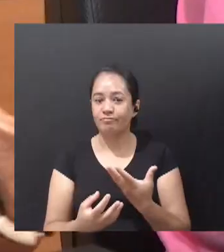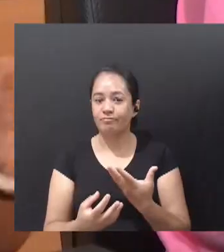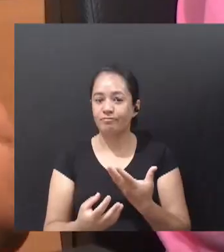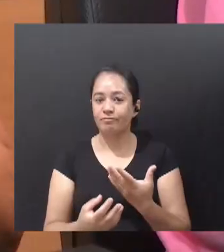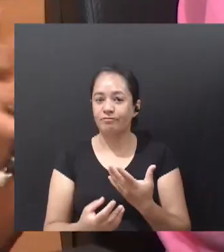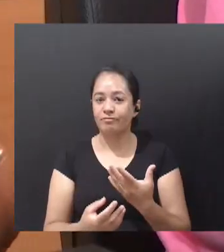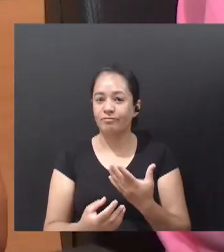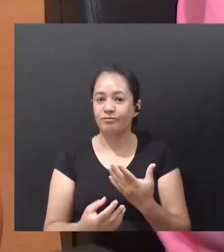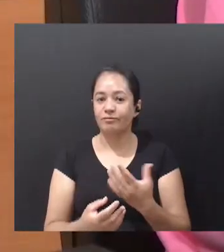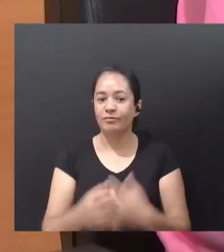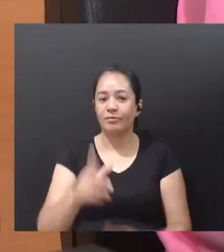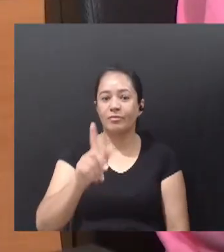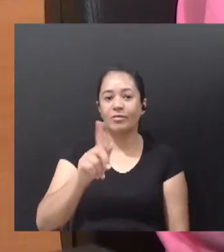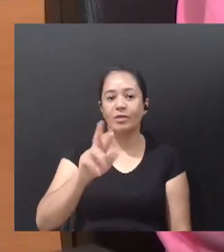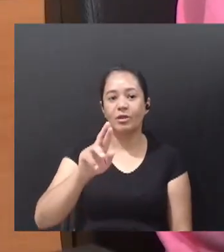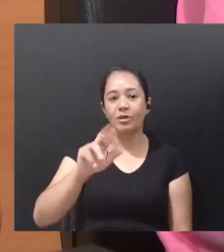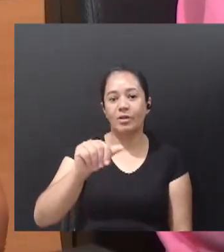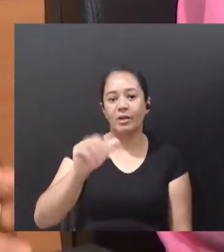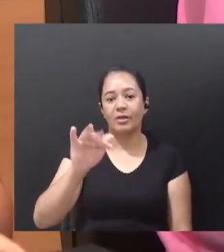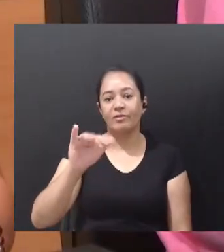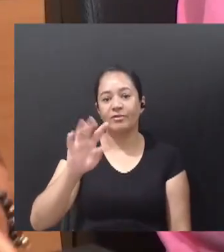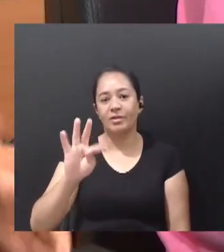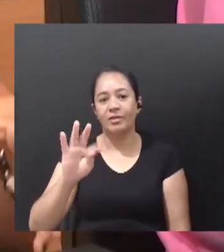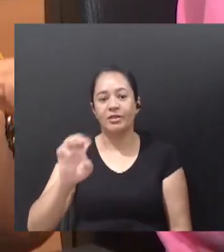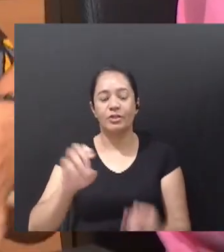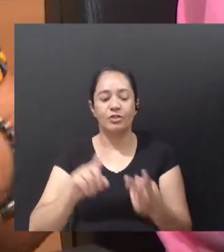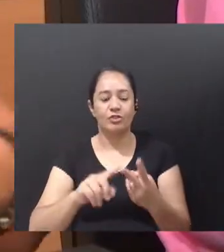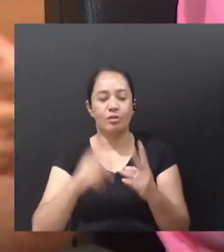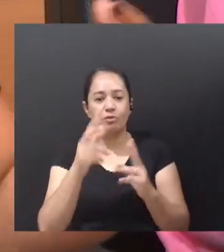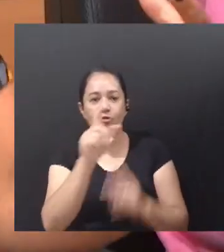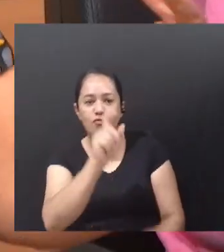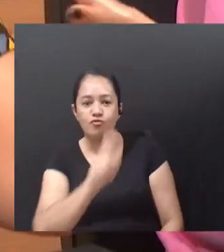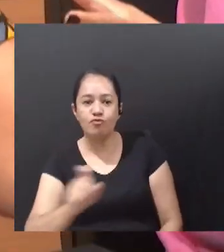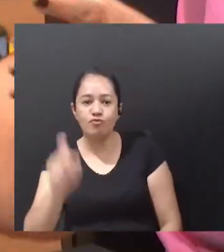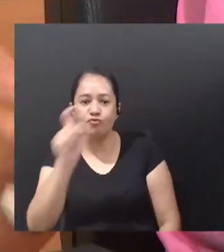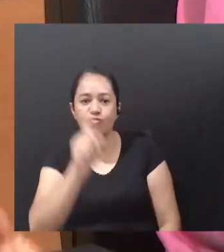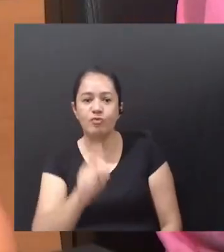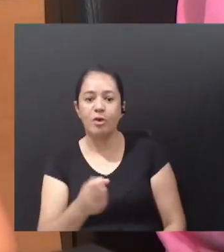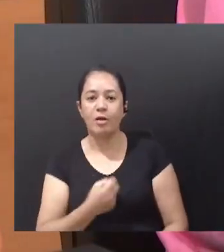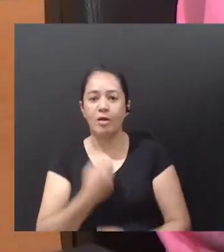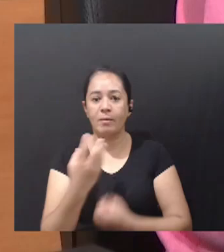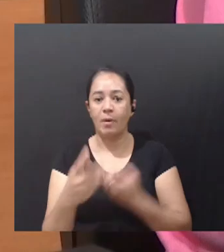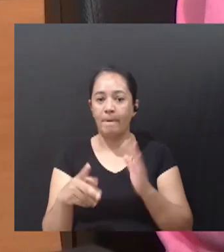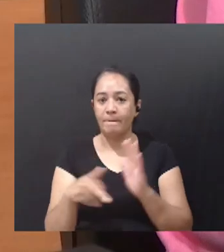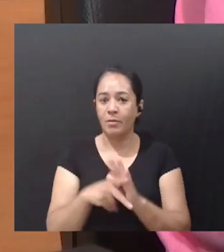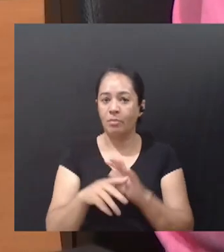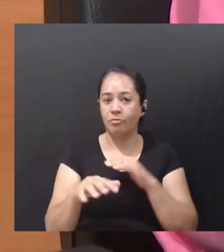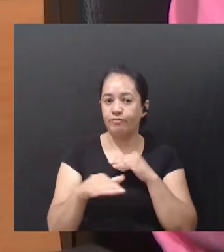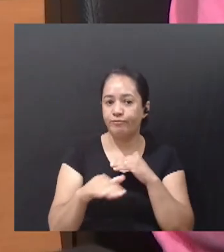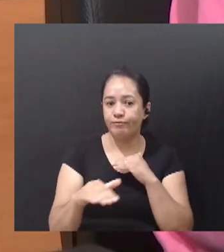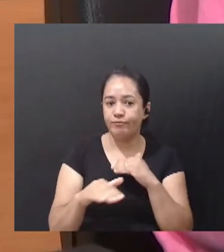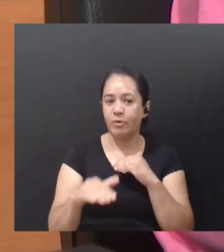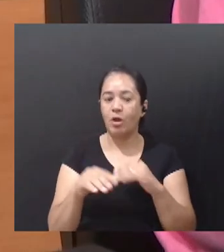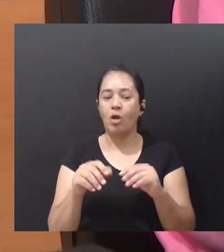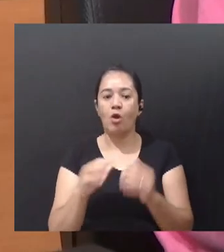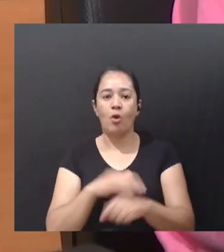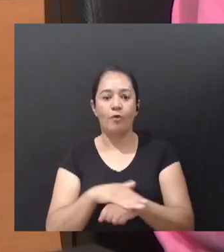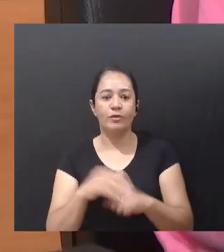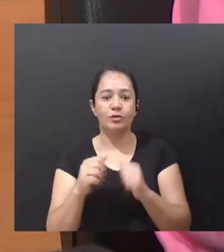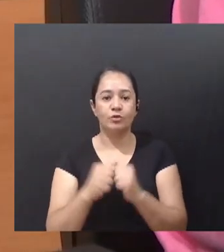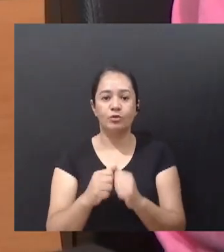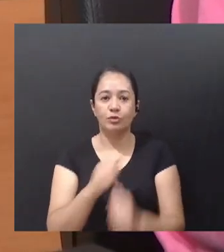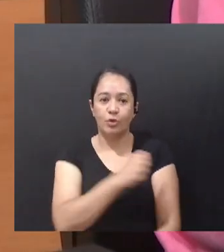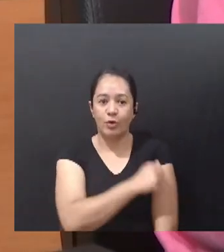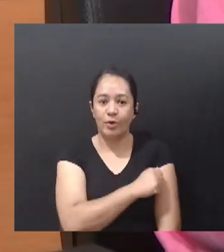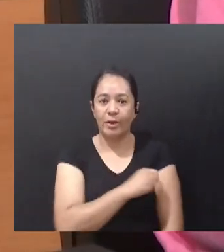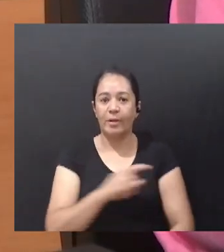o picho, né? Uma das expressões do hip hop, conversando com todos os alunos. Aí teve um depoimento